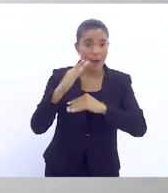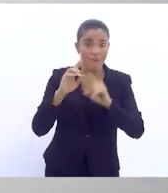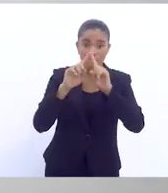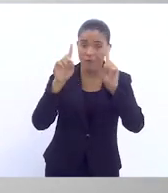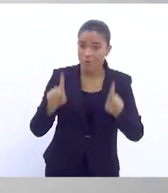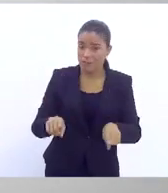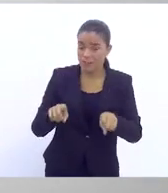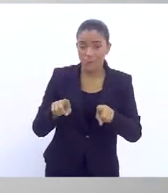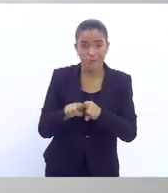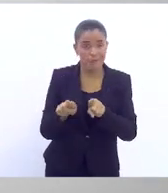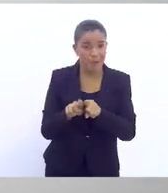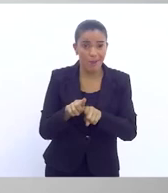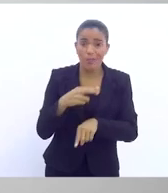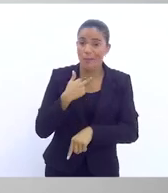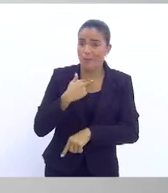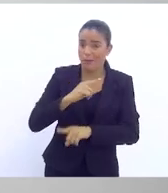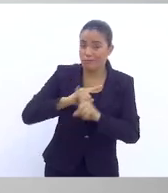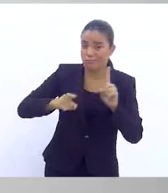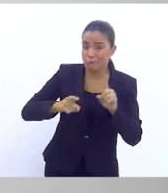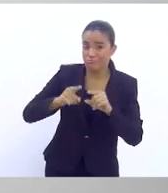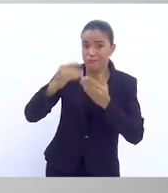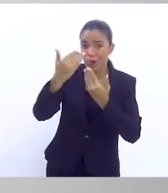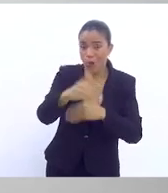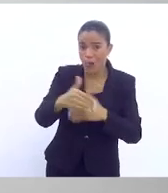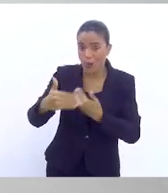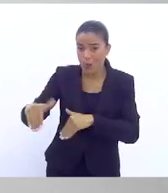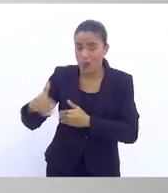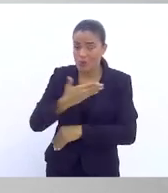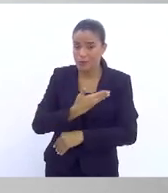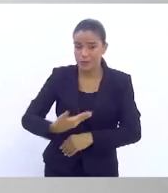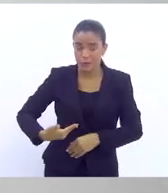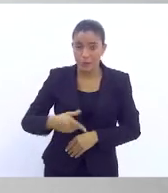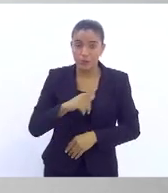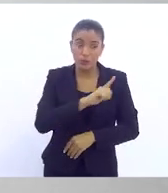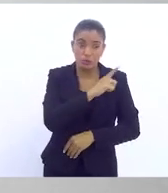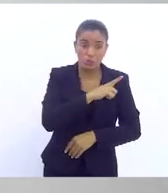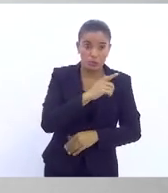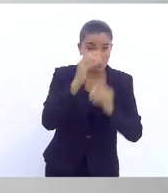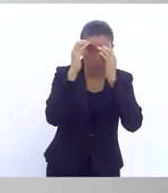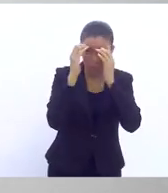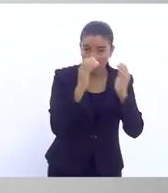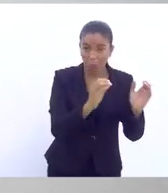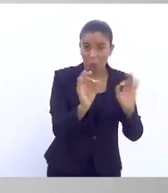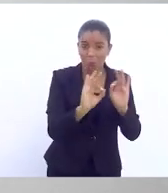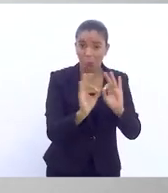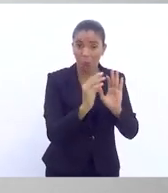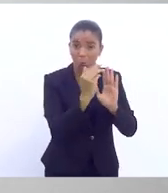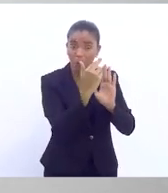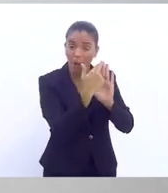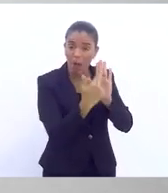depois não pode mais ter concurso público agora o gestor que não cumpriu a meta